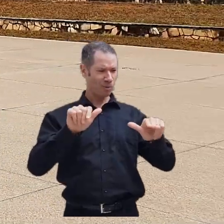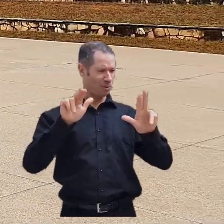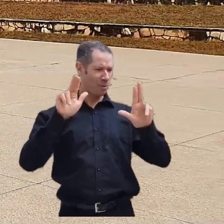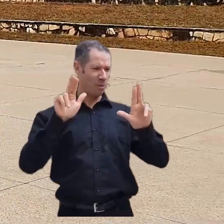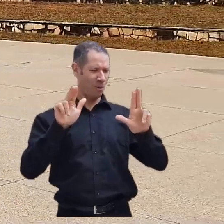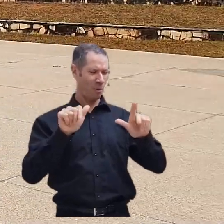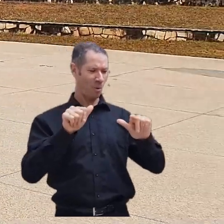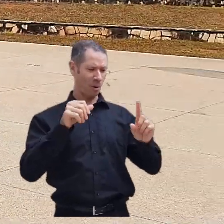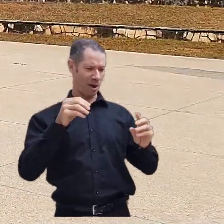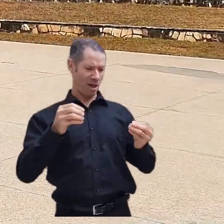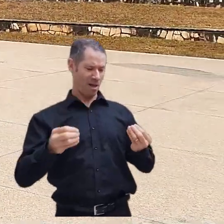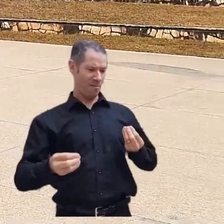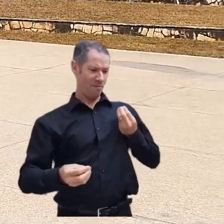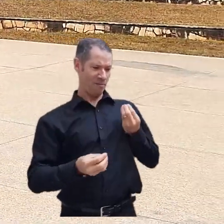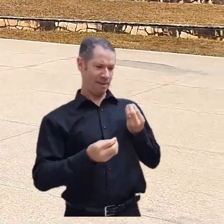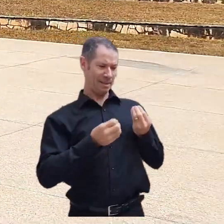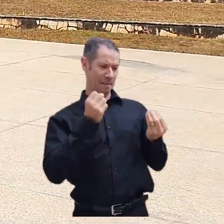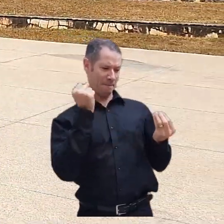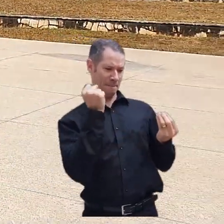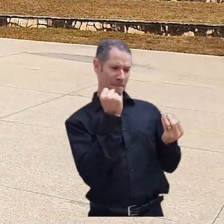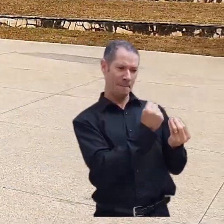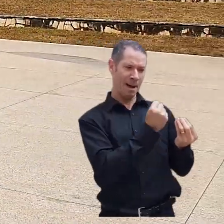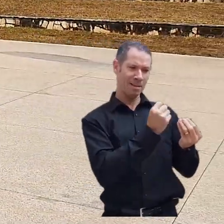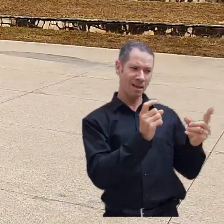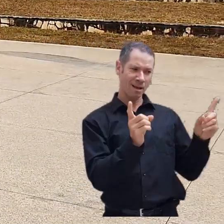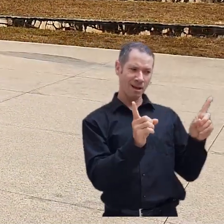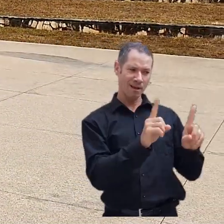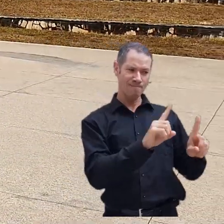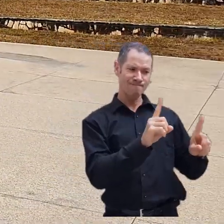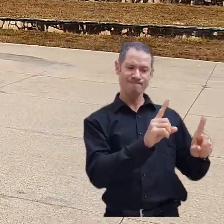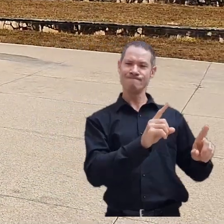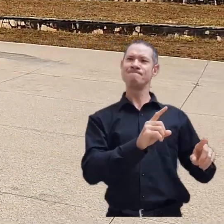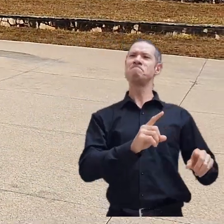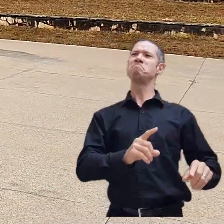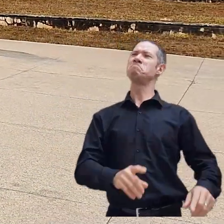jamais toque no seu coração.